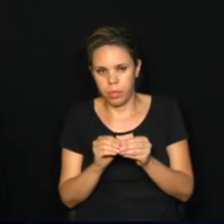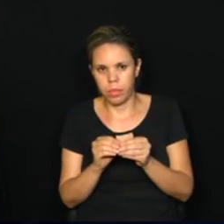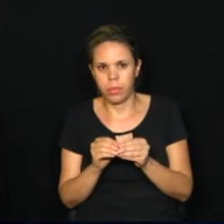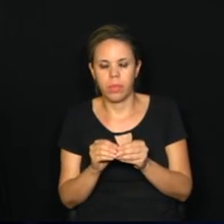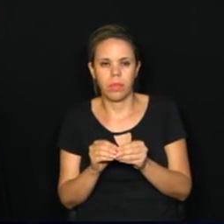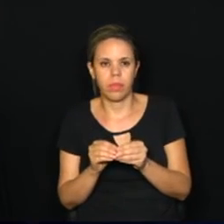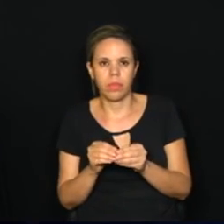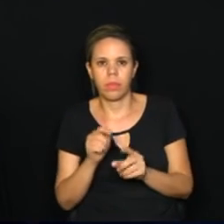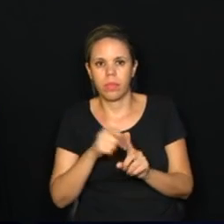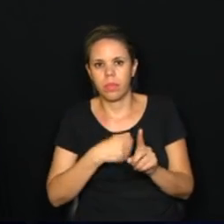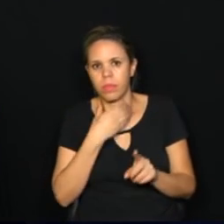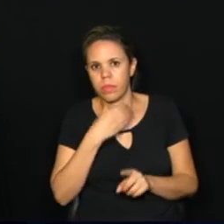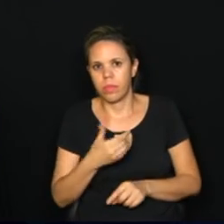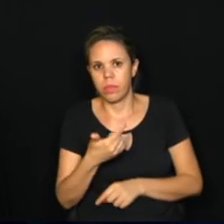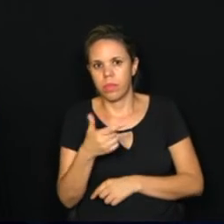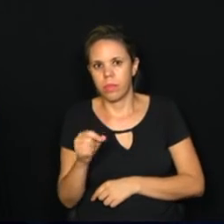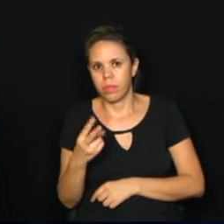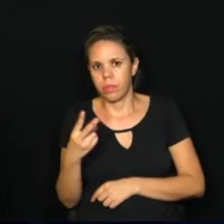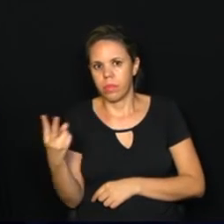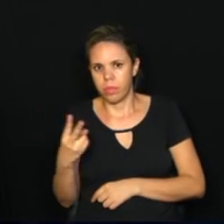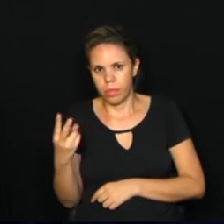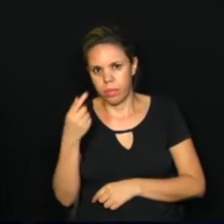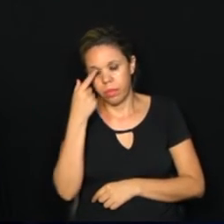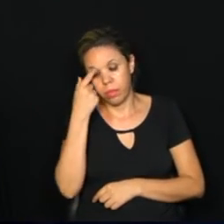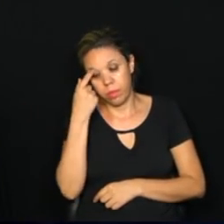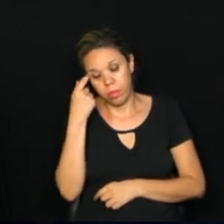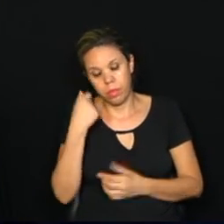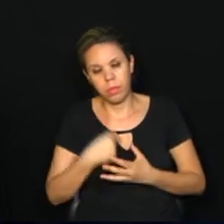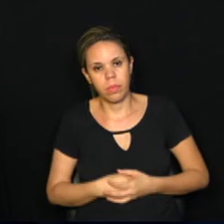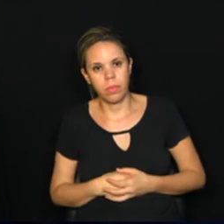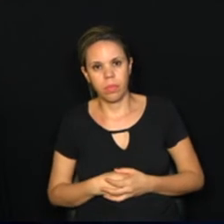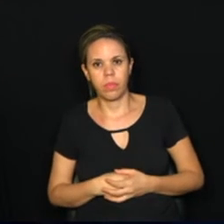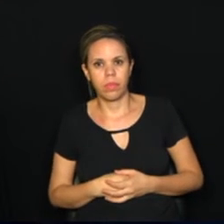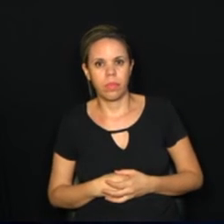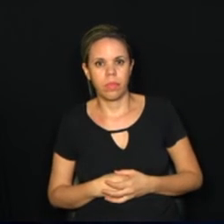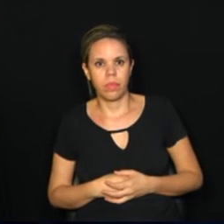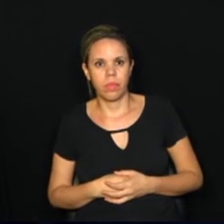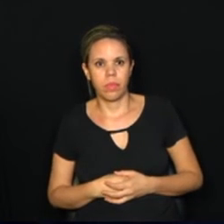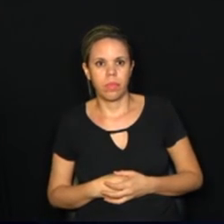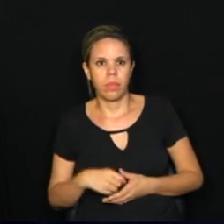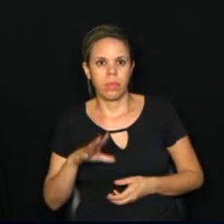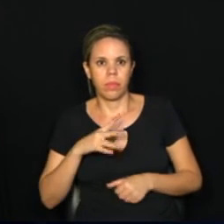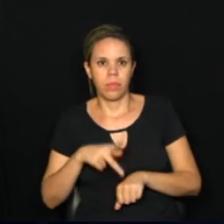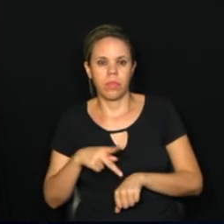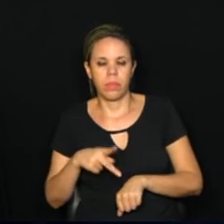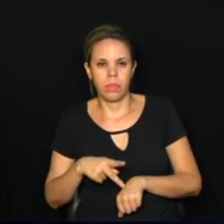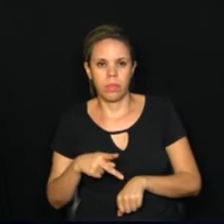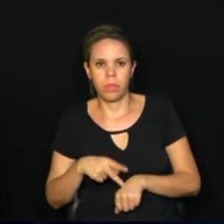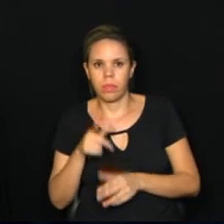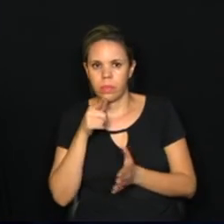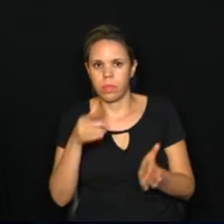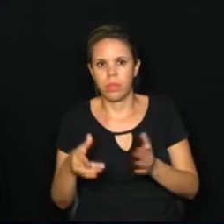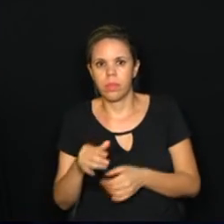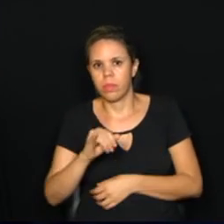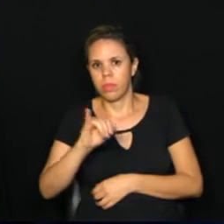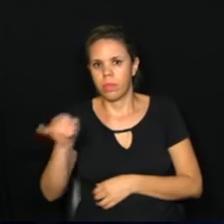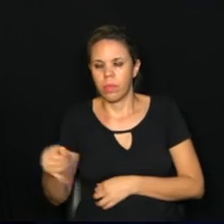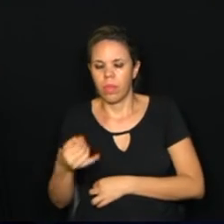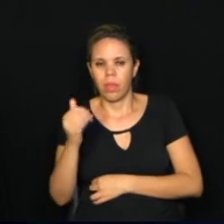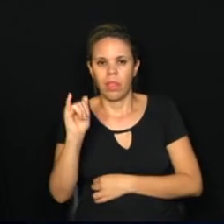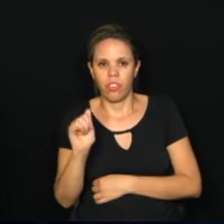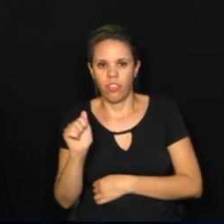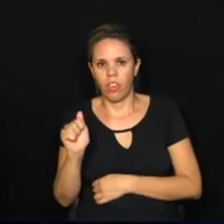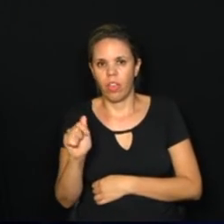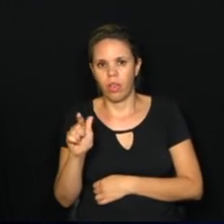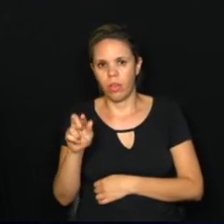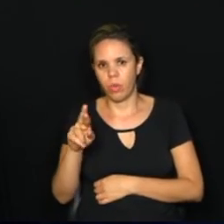para dezembro de 2022. O reservatório de Pedreira, no Rio Jaguari, ele também